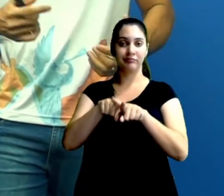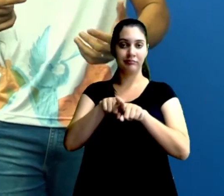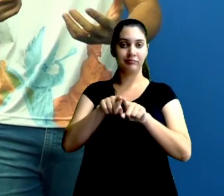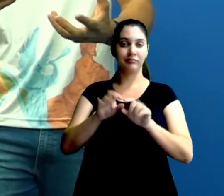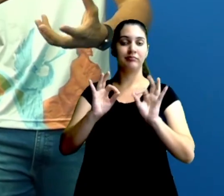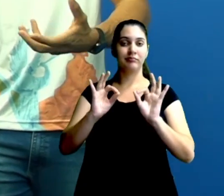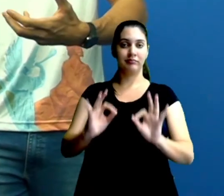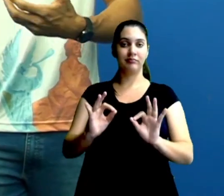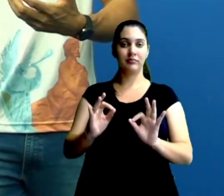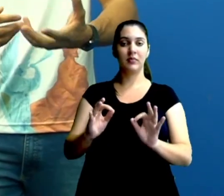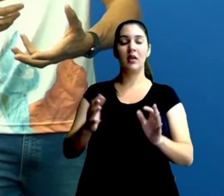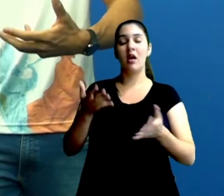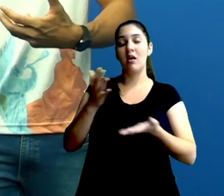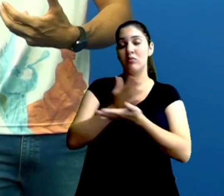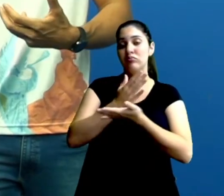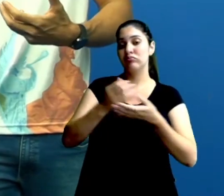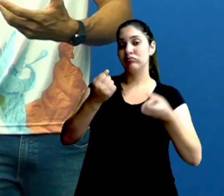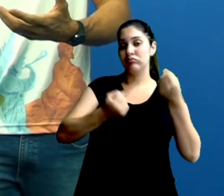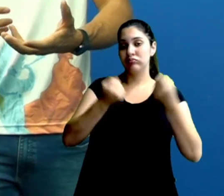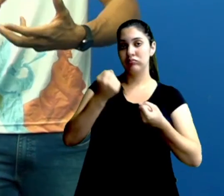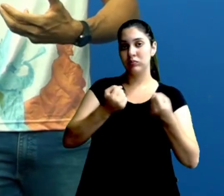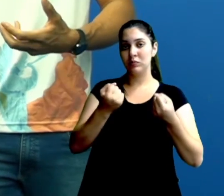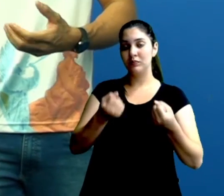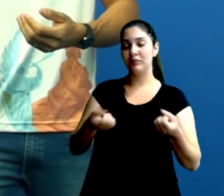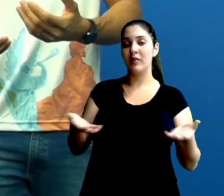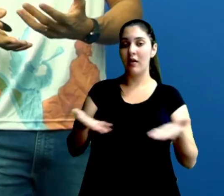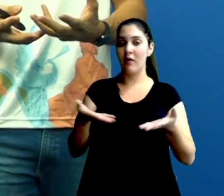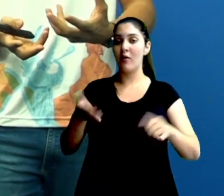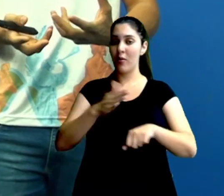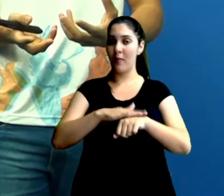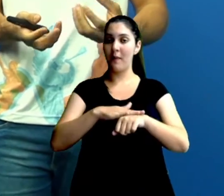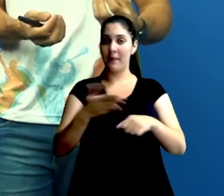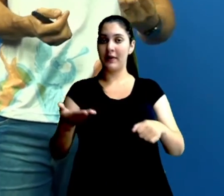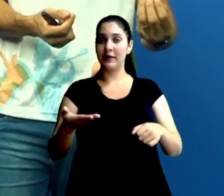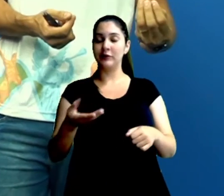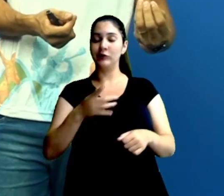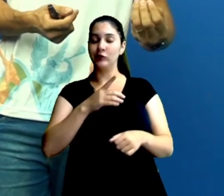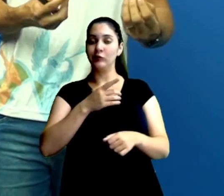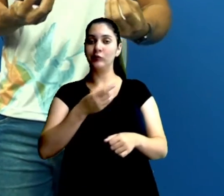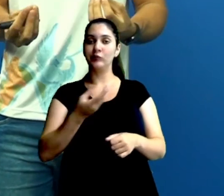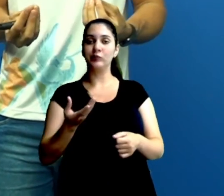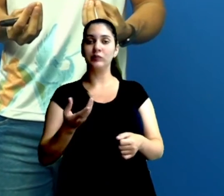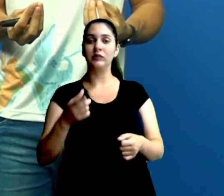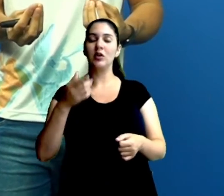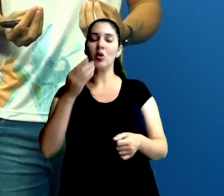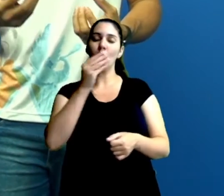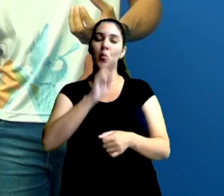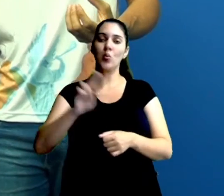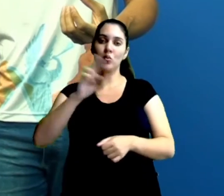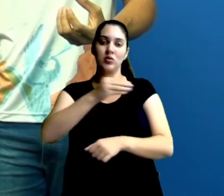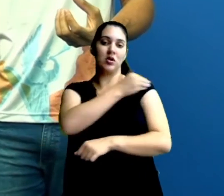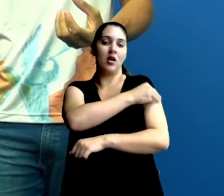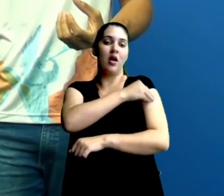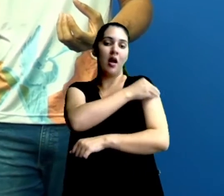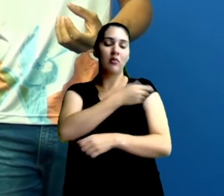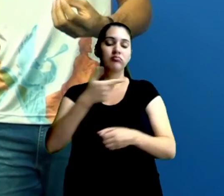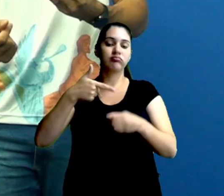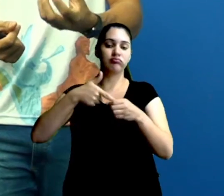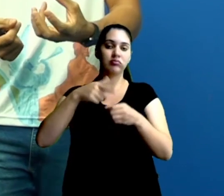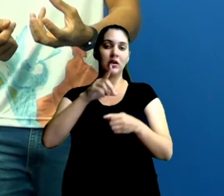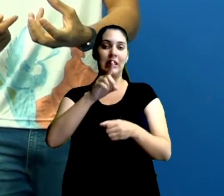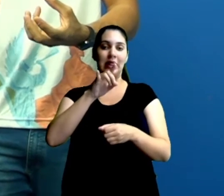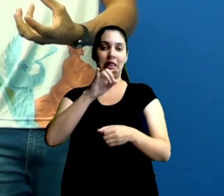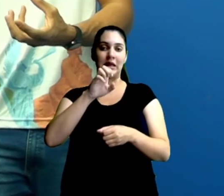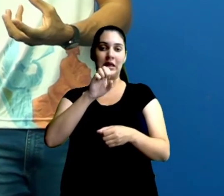certo? Geralmente os automóveis atuais, né, eles se utilizam-se de álcool, gasolina ou diesel, né?